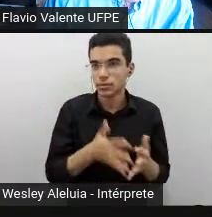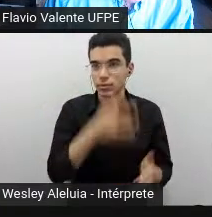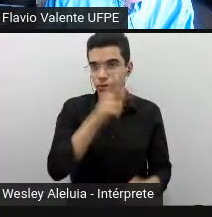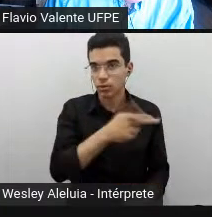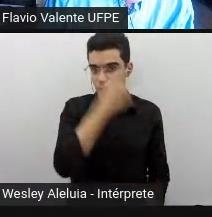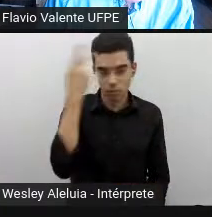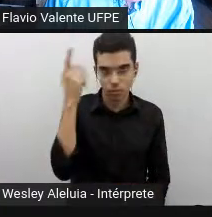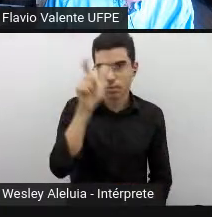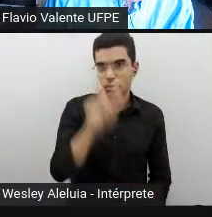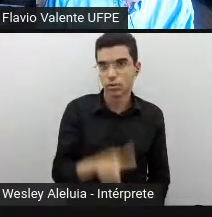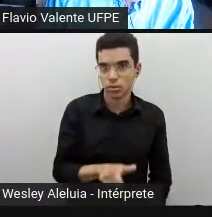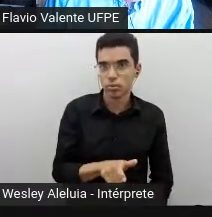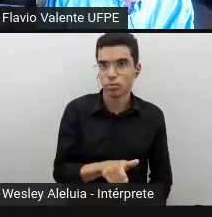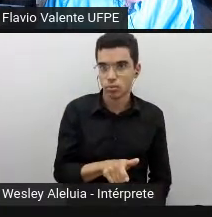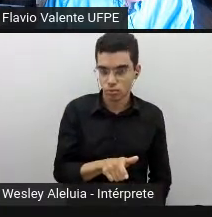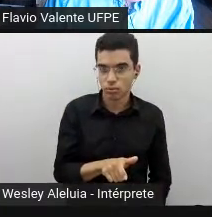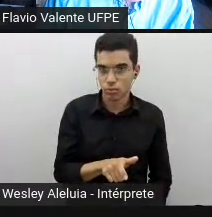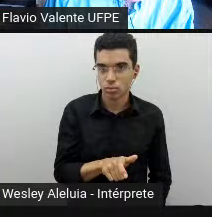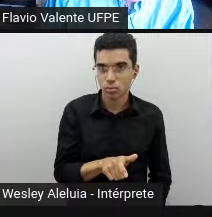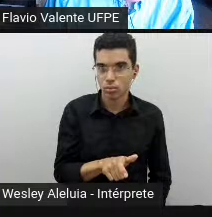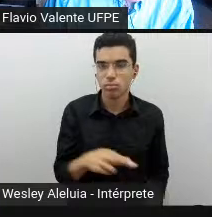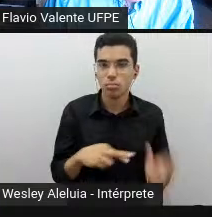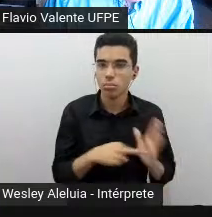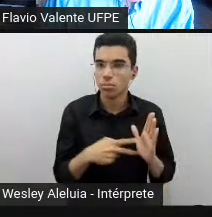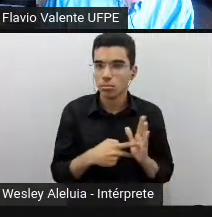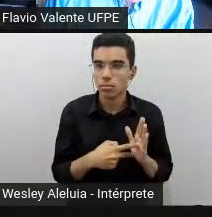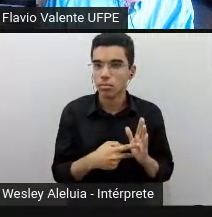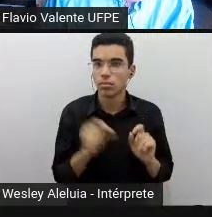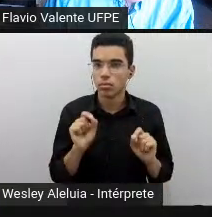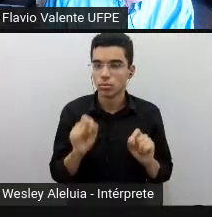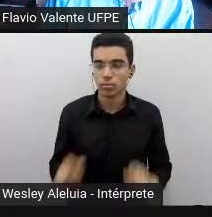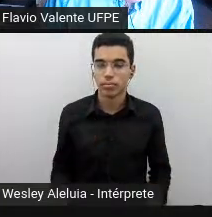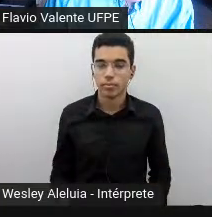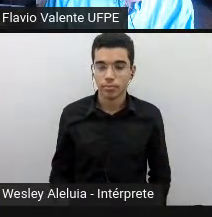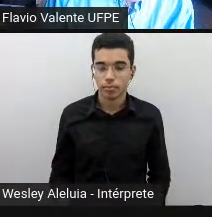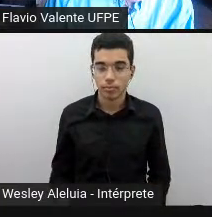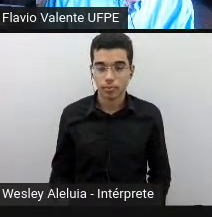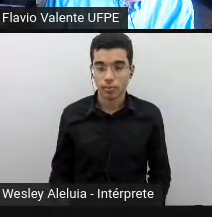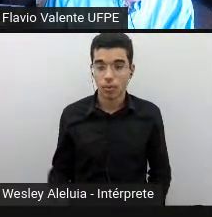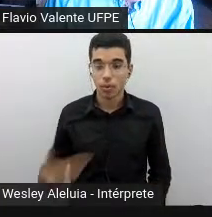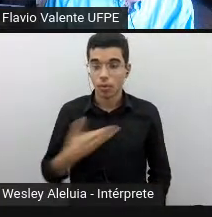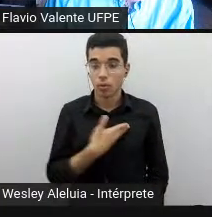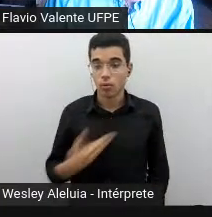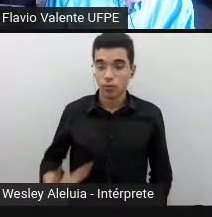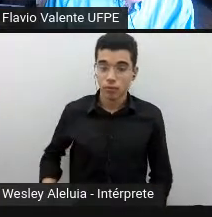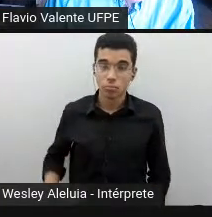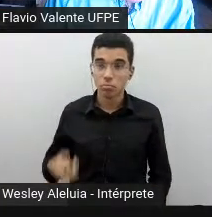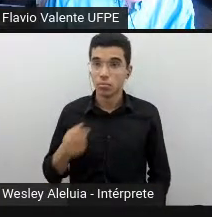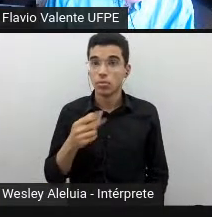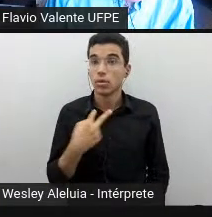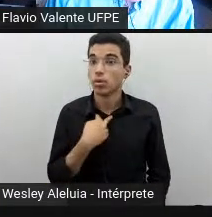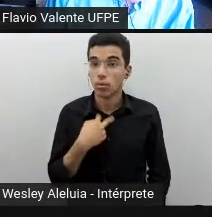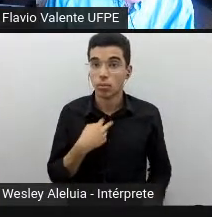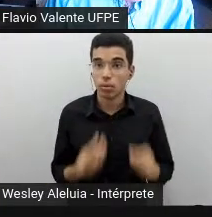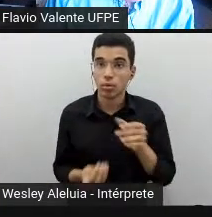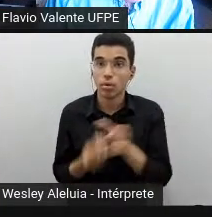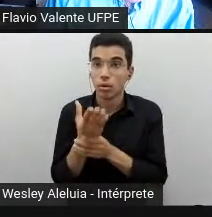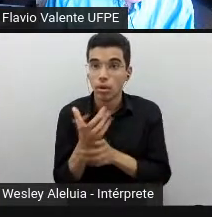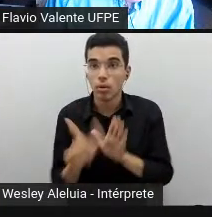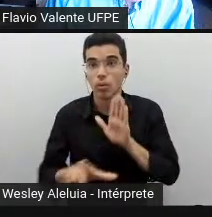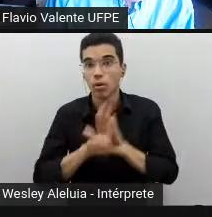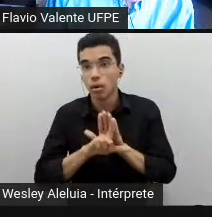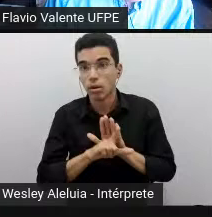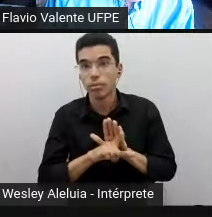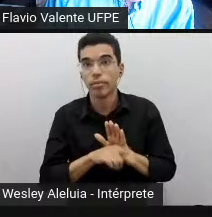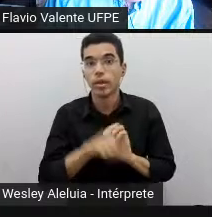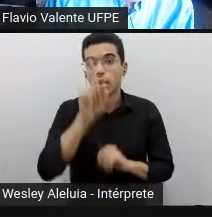alimentação. Ou seja, o Estado não pode gerar legislação que corte salários,